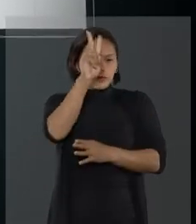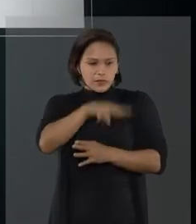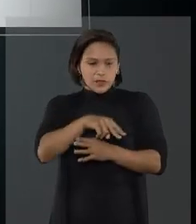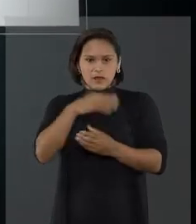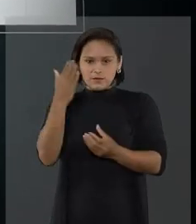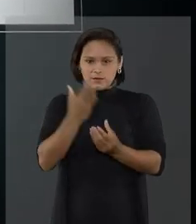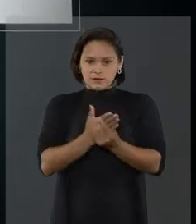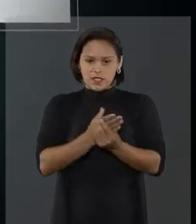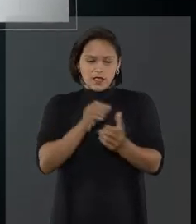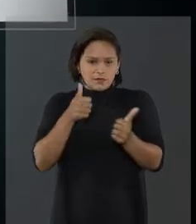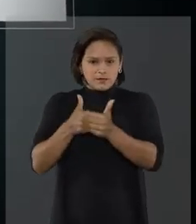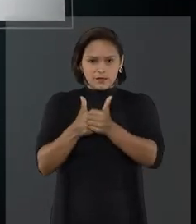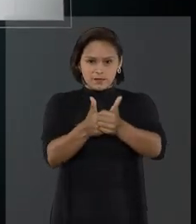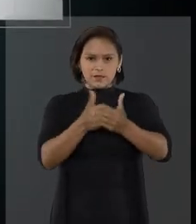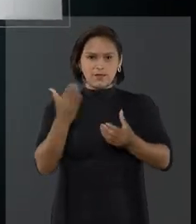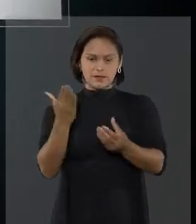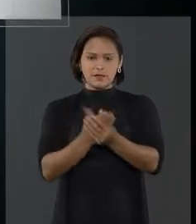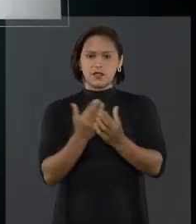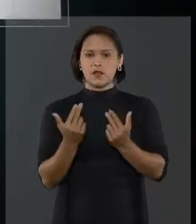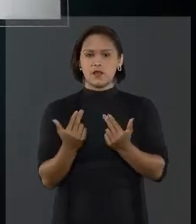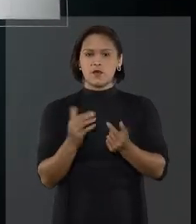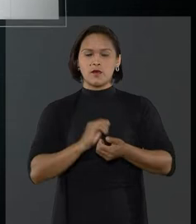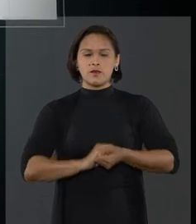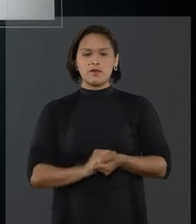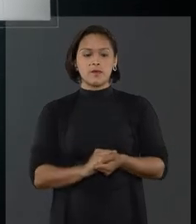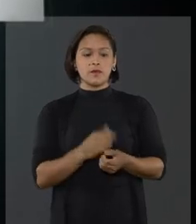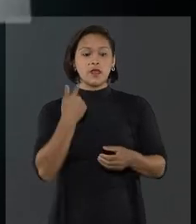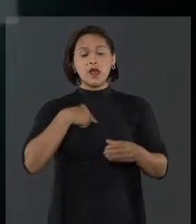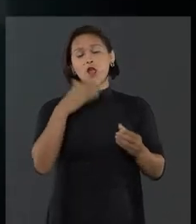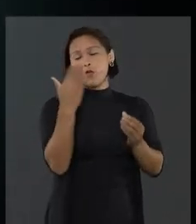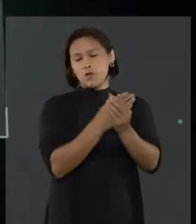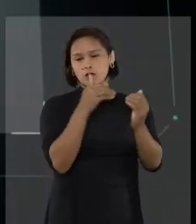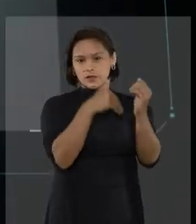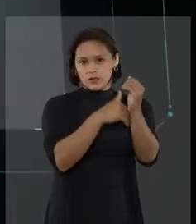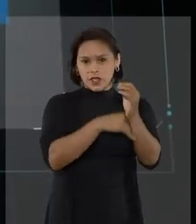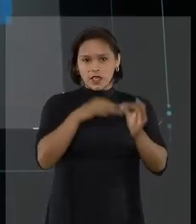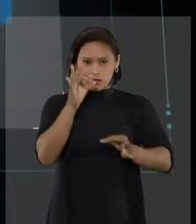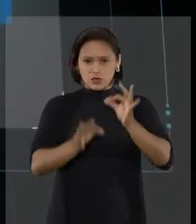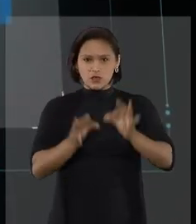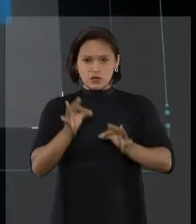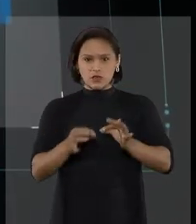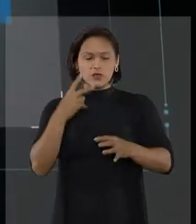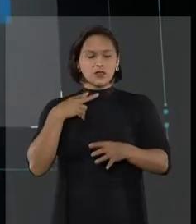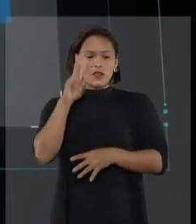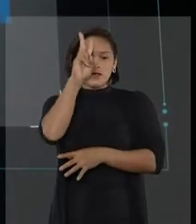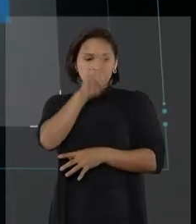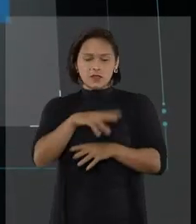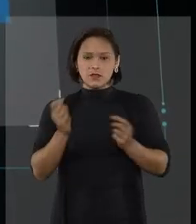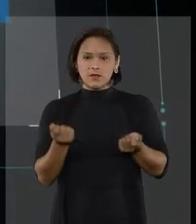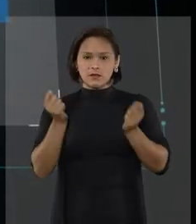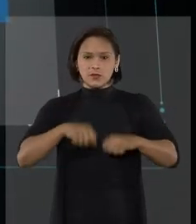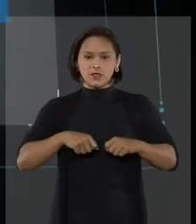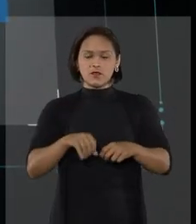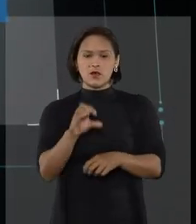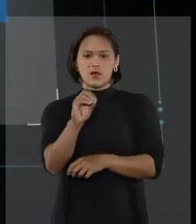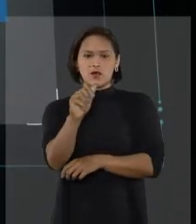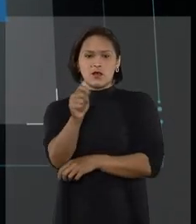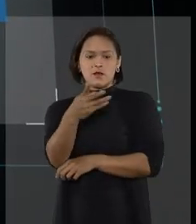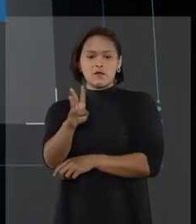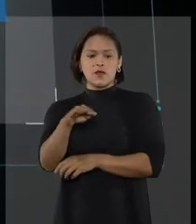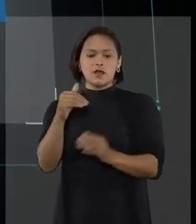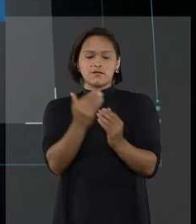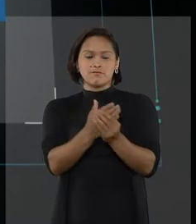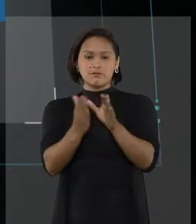visualizar peças e acompanhar processos. No caso de processos em segredo de justiça, a visualização é